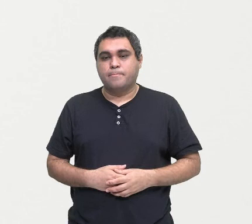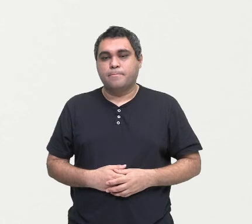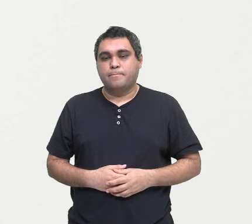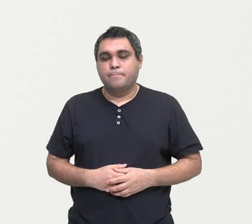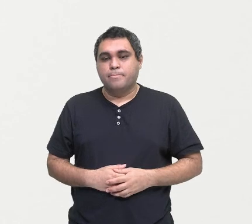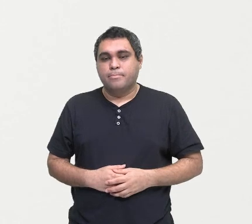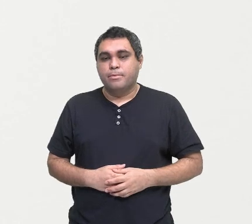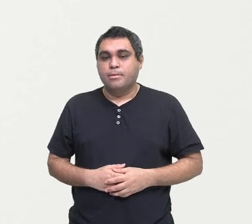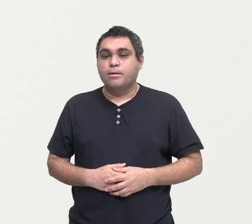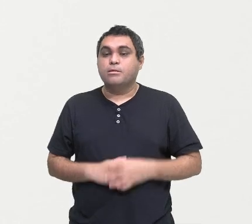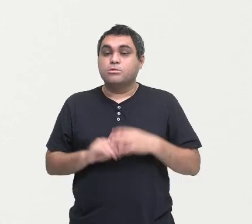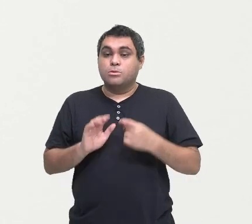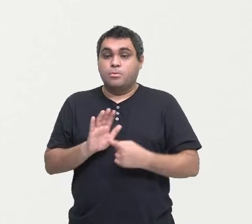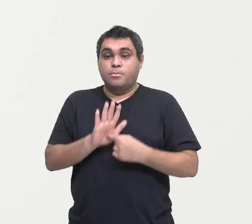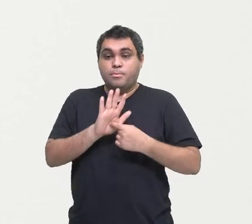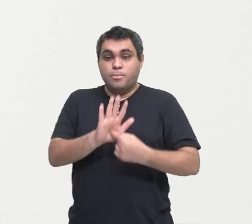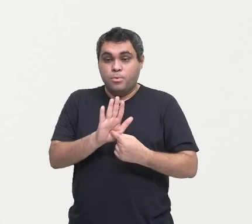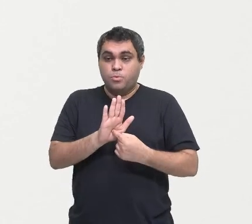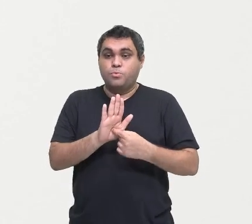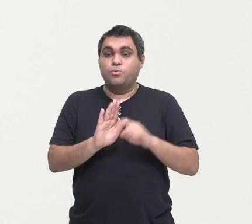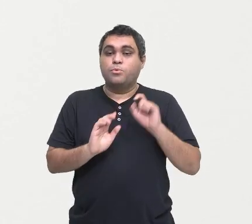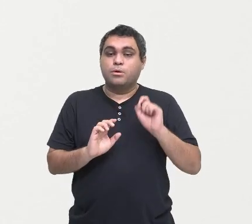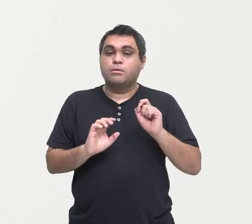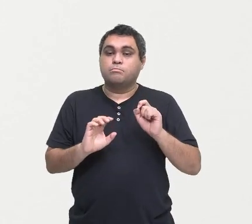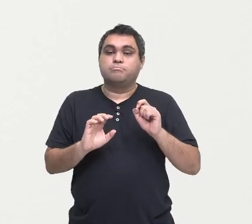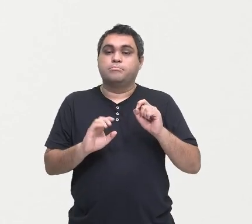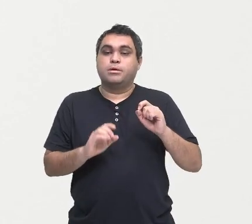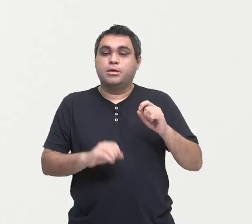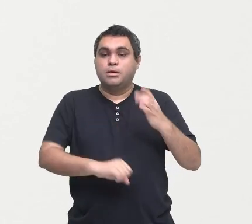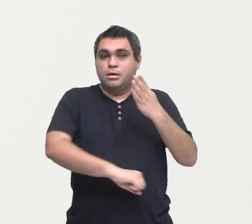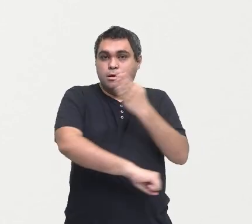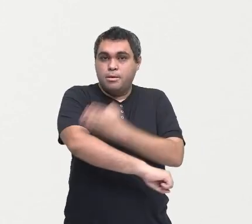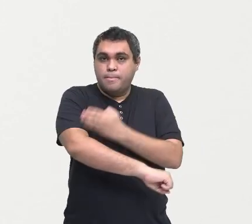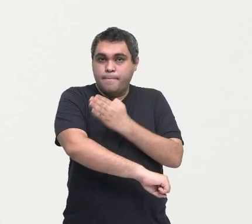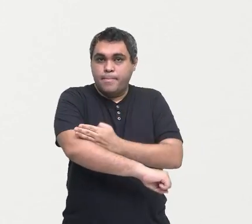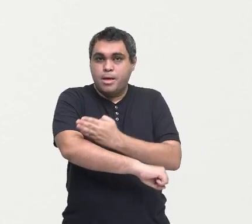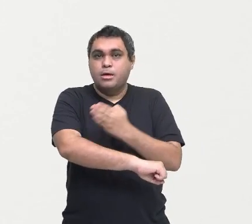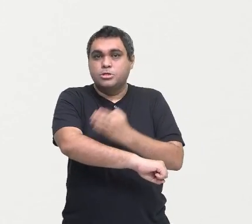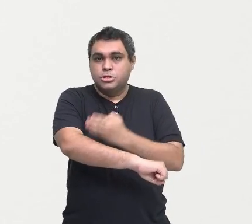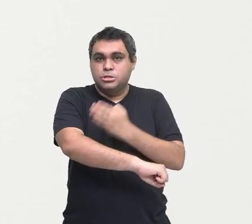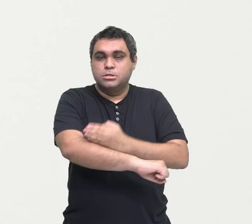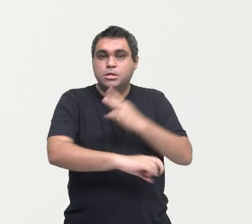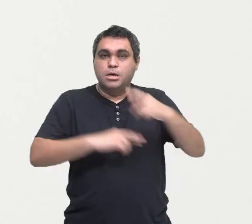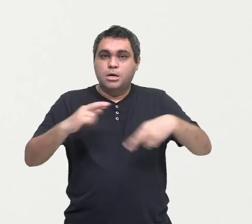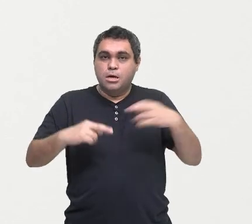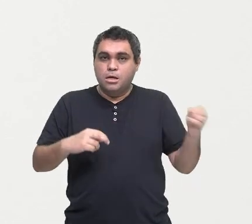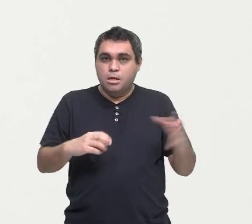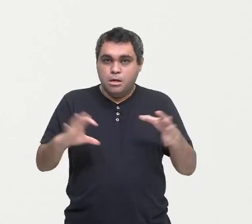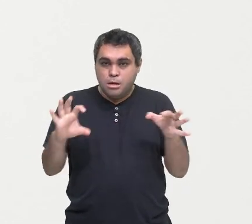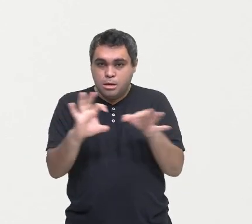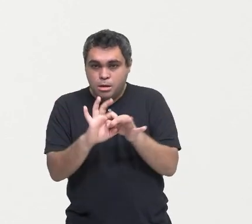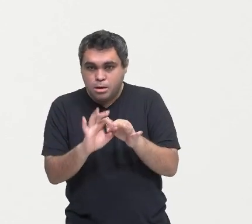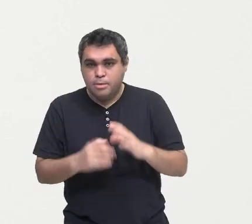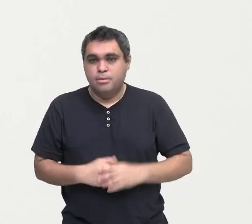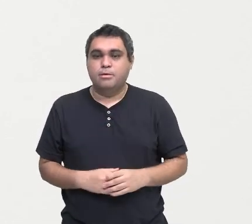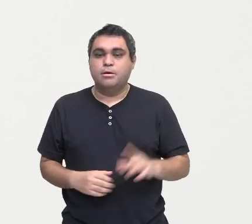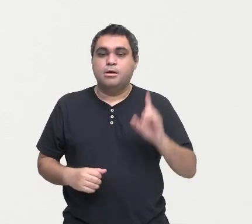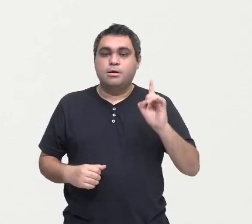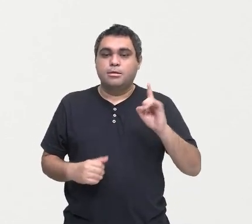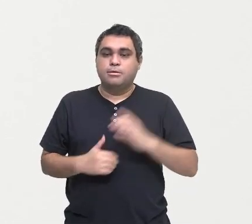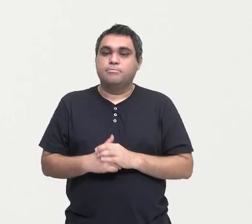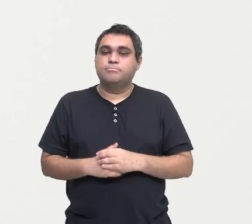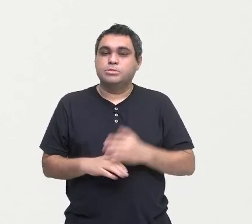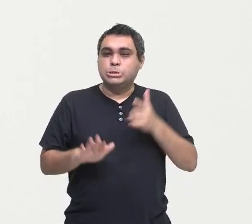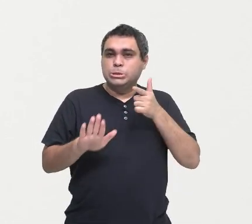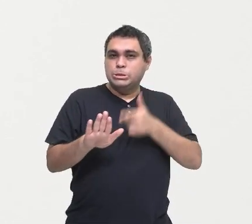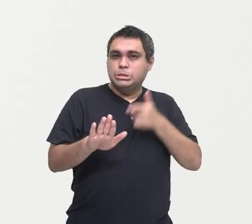Muito bem. Apresenta-se como traço de união entre a Idade Média e a Renascença. D, ao lado da sátira,